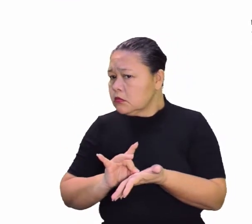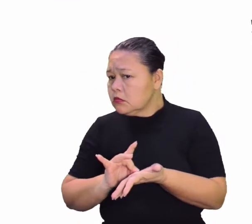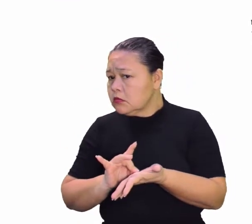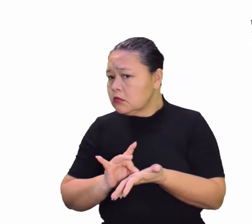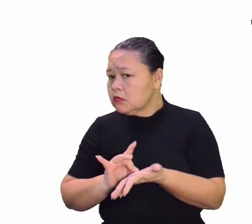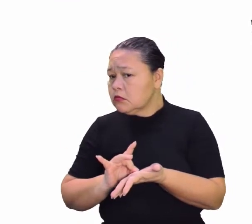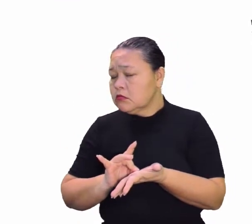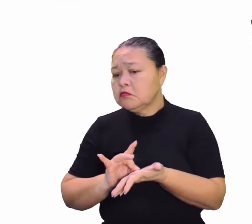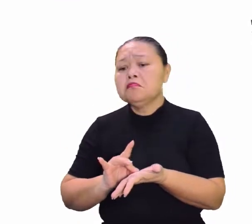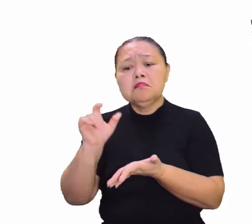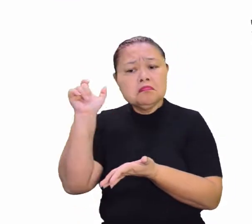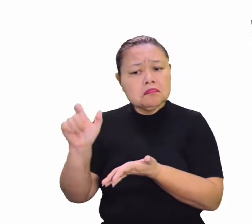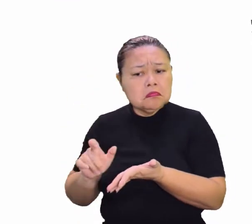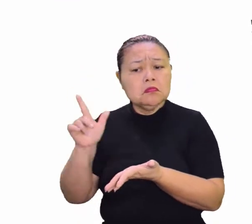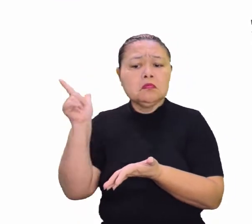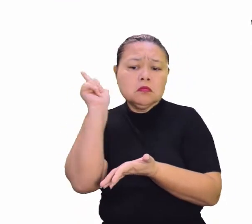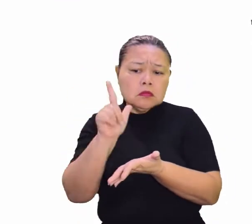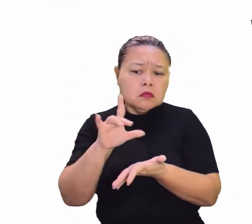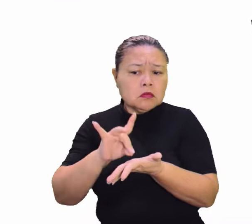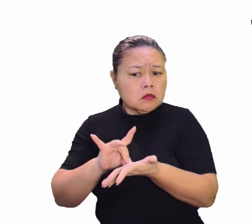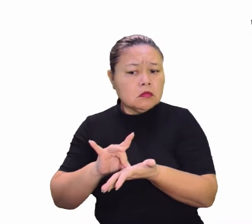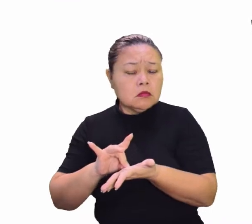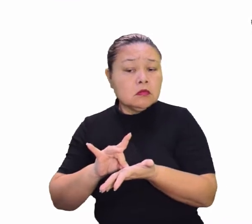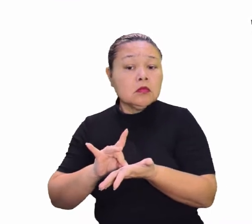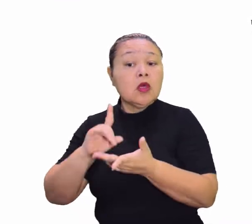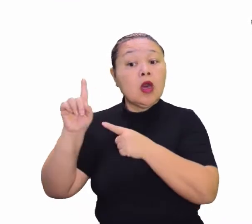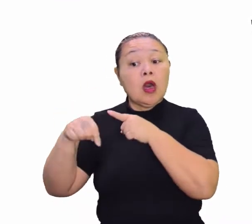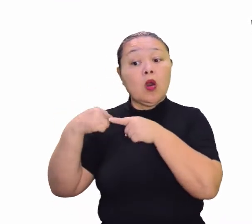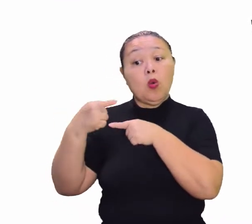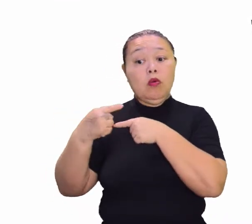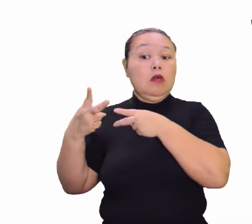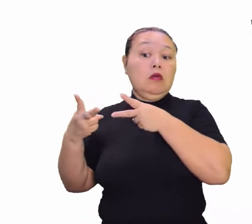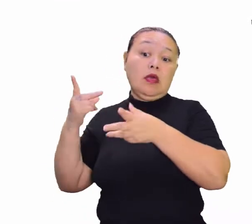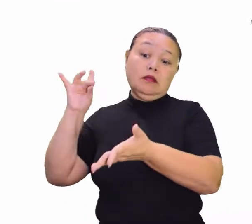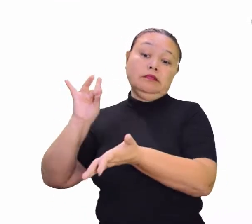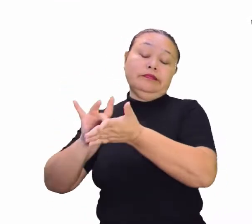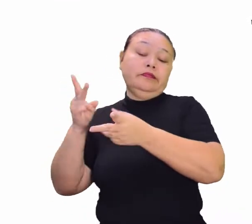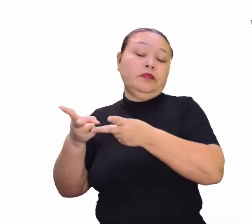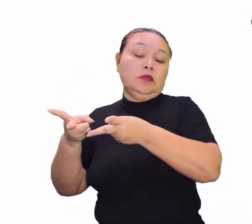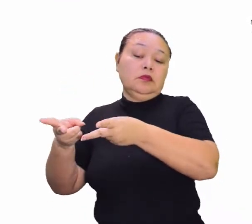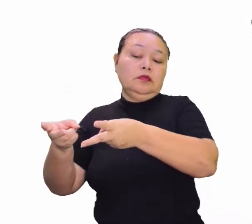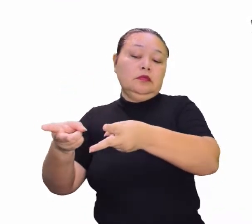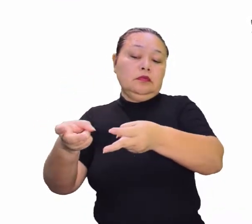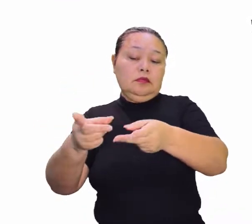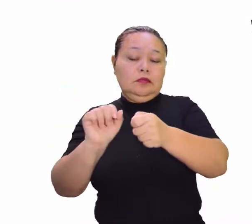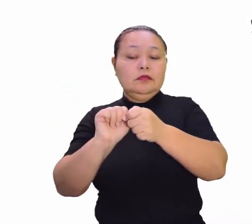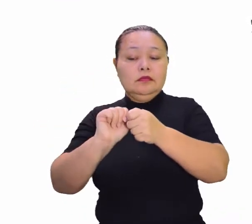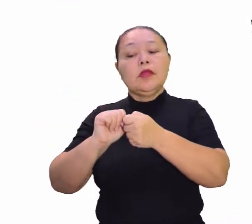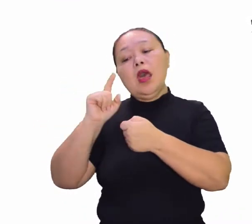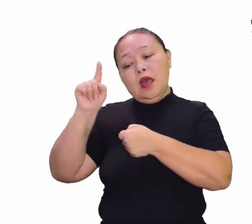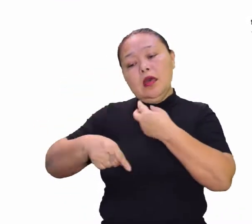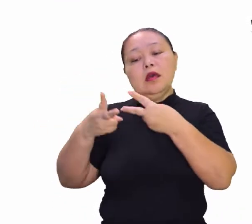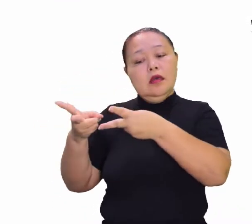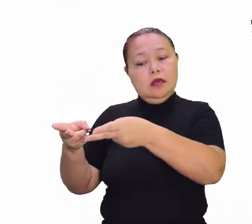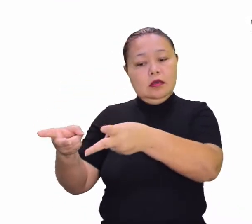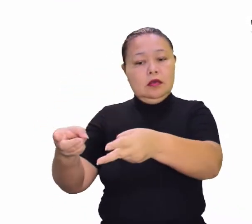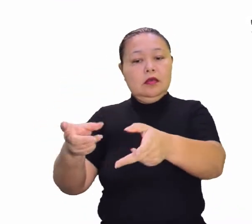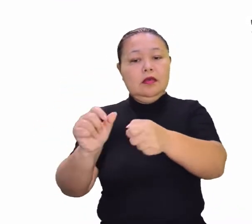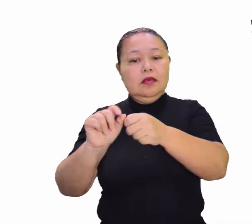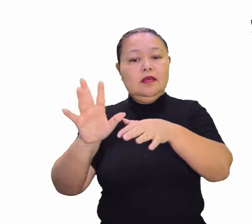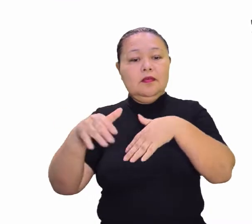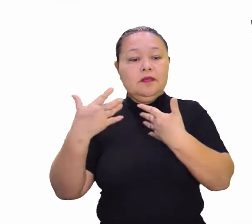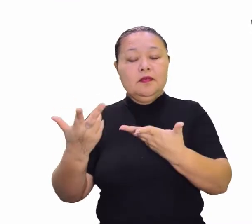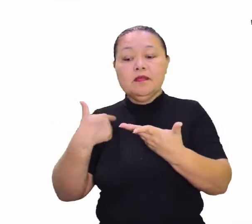são conquistadores mesmo? Ou foram exploradores? Acho que está mais para exploradores. Exploradores.